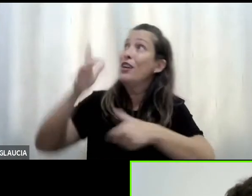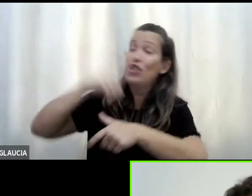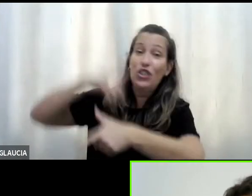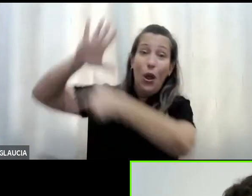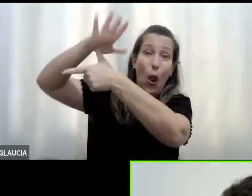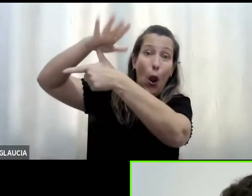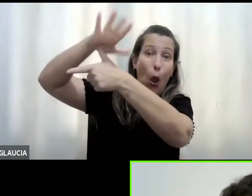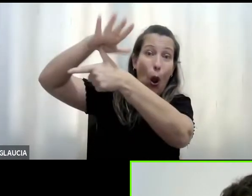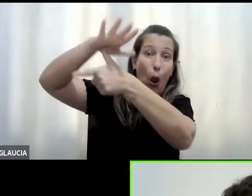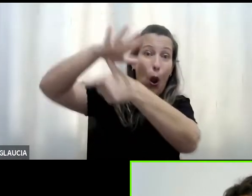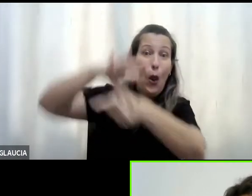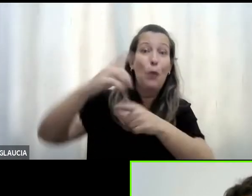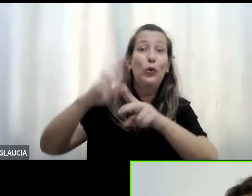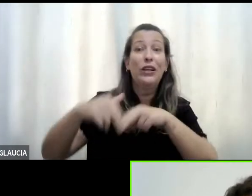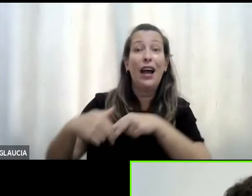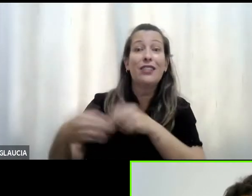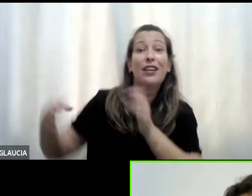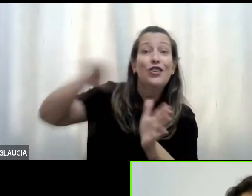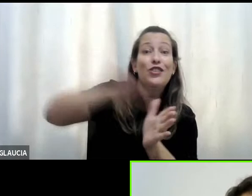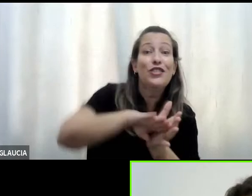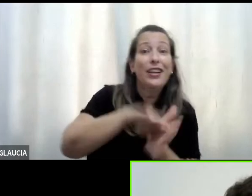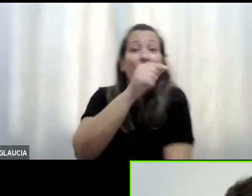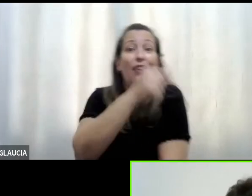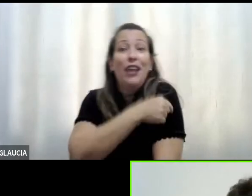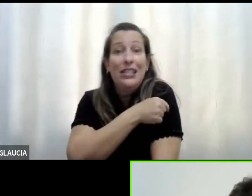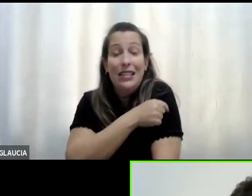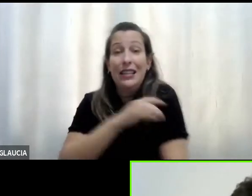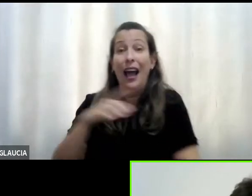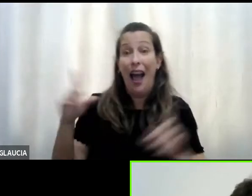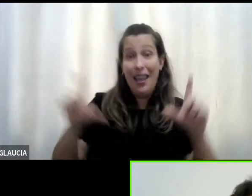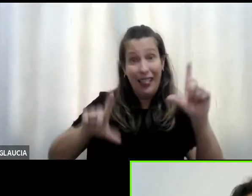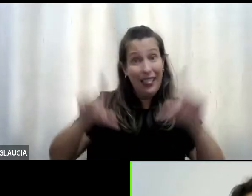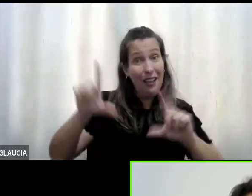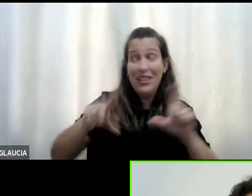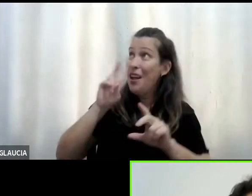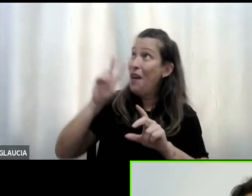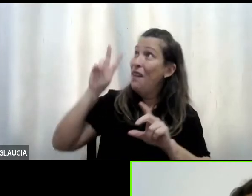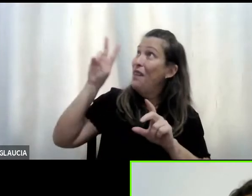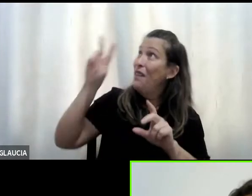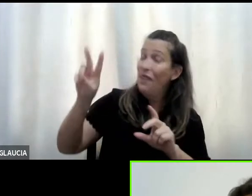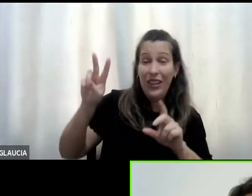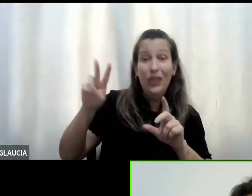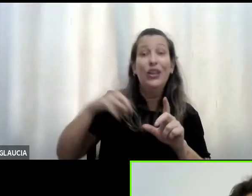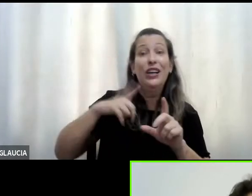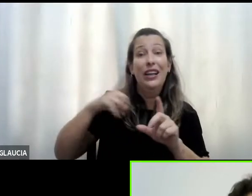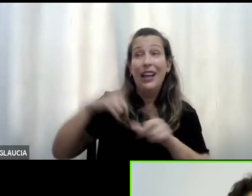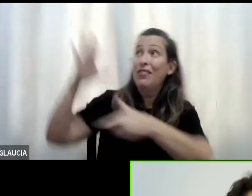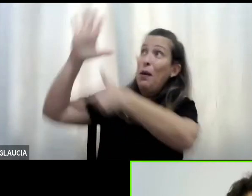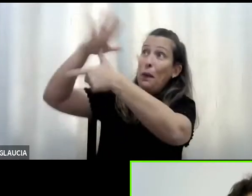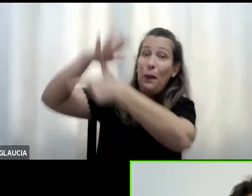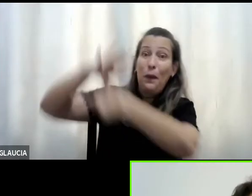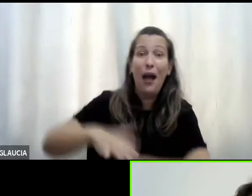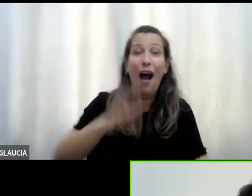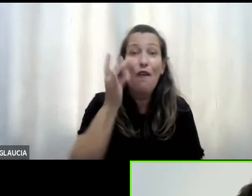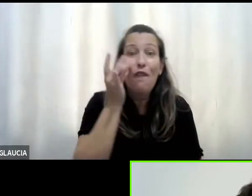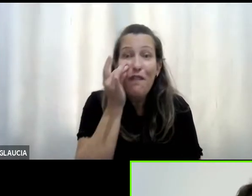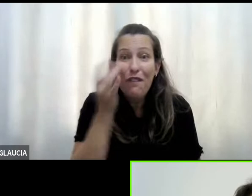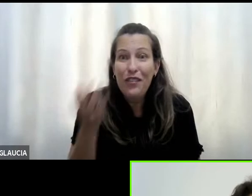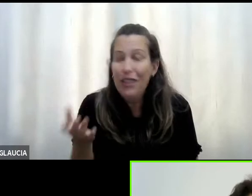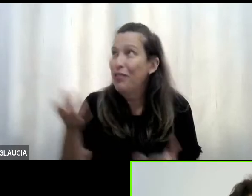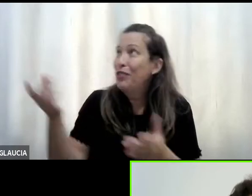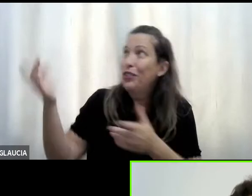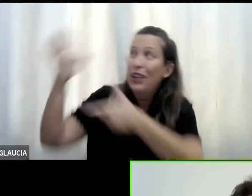exibir a chegada do helicóptero e vamos atrasar o jogo e vamos fazer a transmissão ao vivo da chegada do helicóptero. Então,